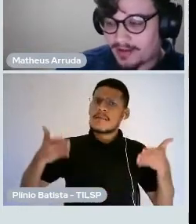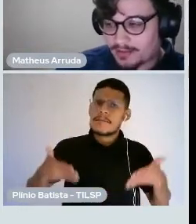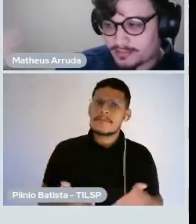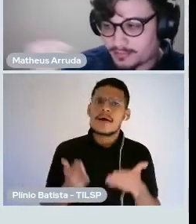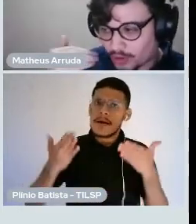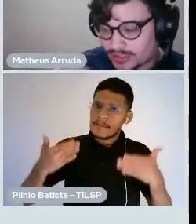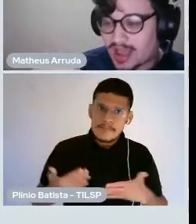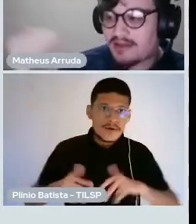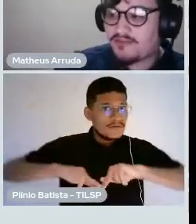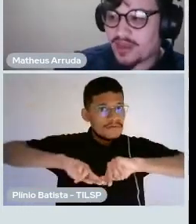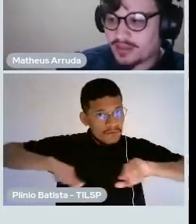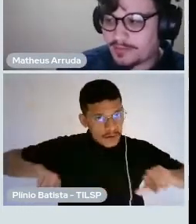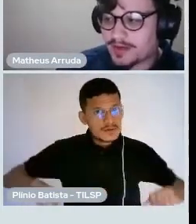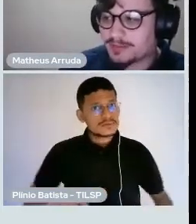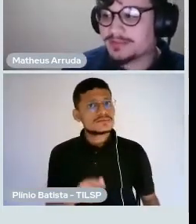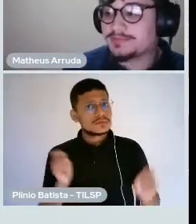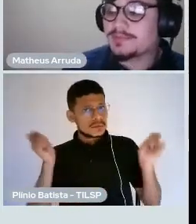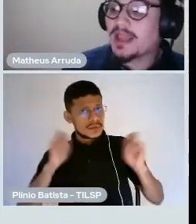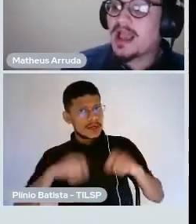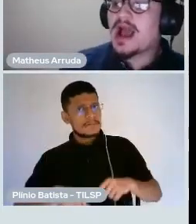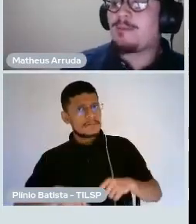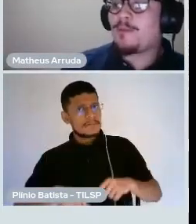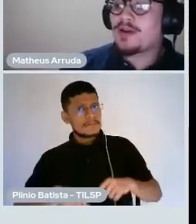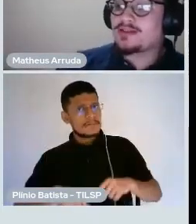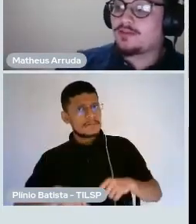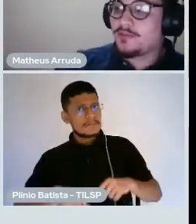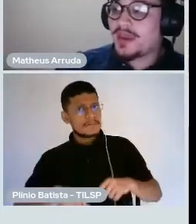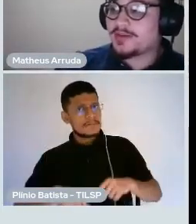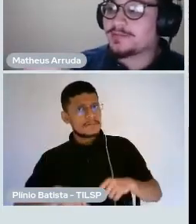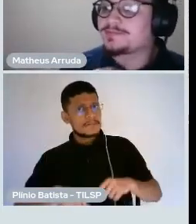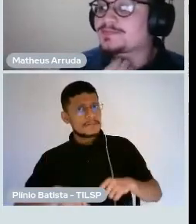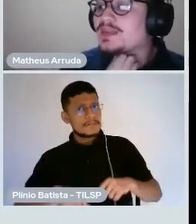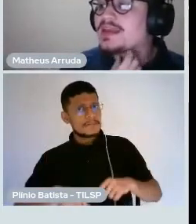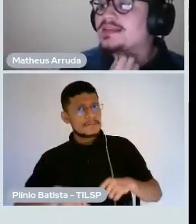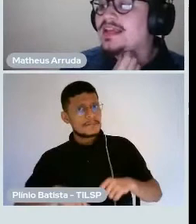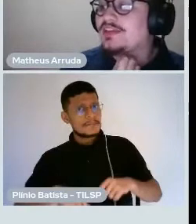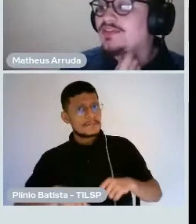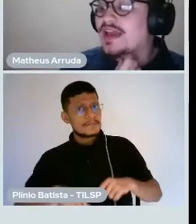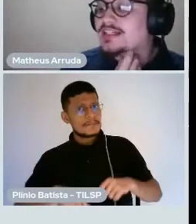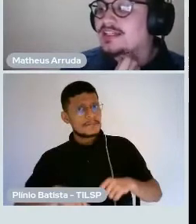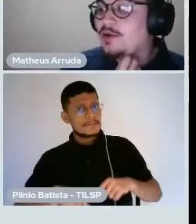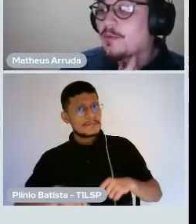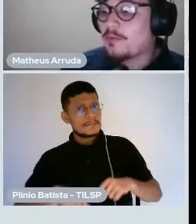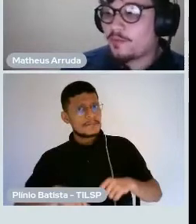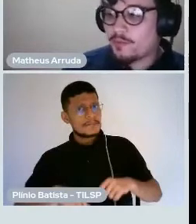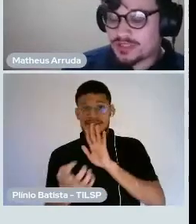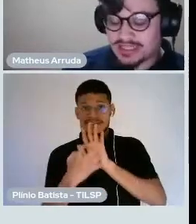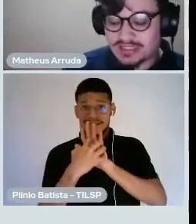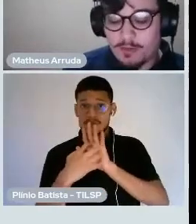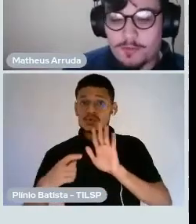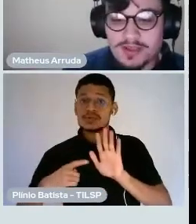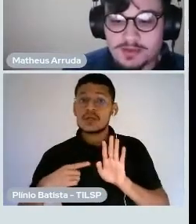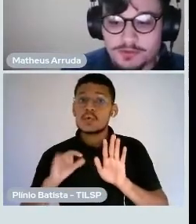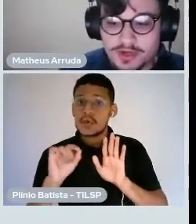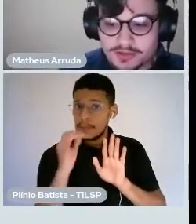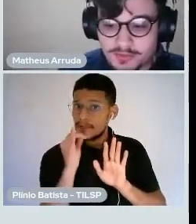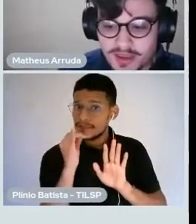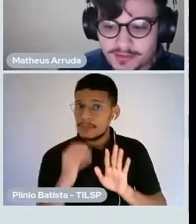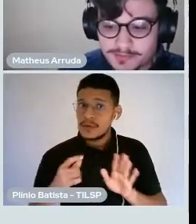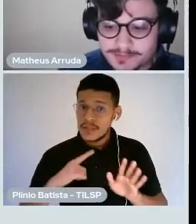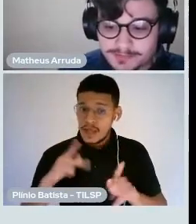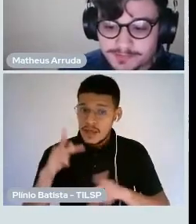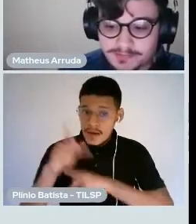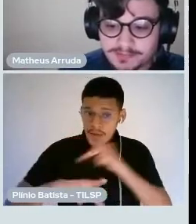que dá para notar vendo a pirâmide. A população no meio significa que se a gente tem uma população muito